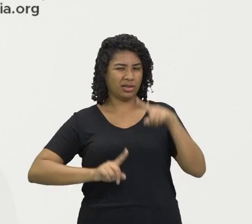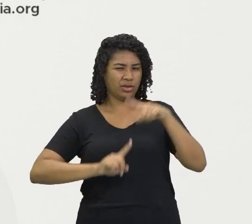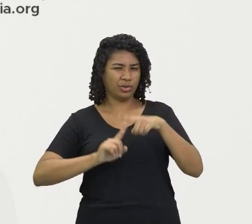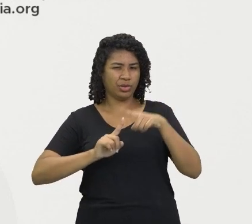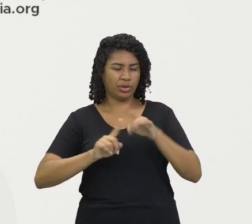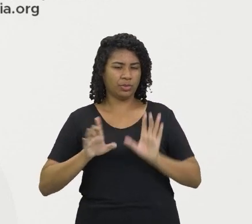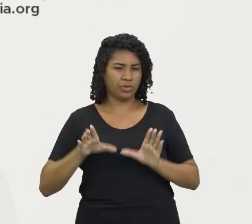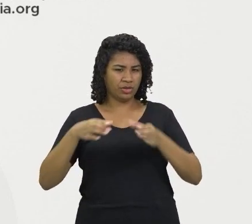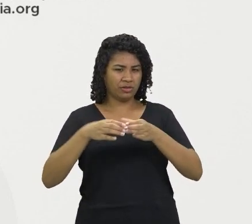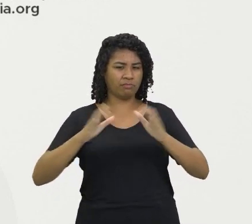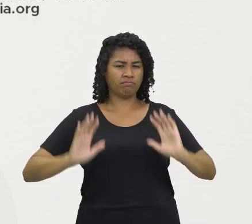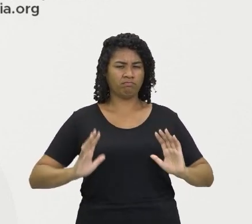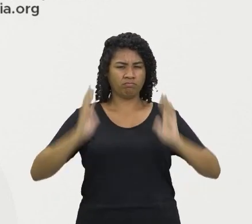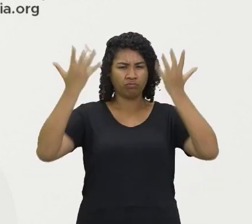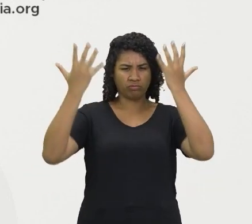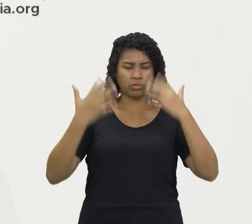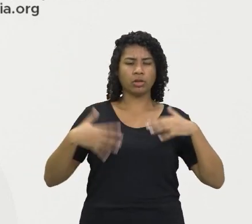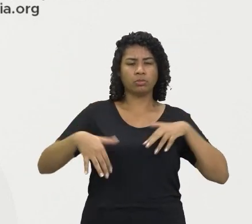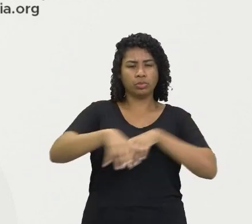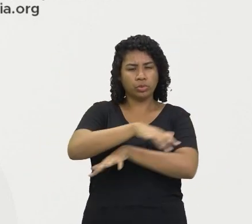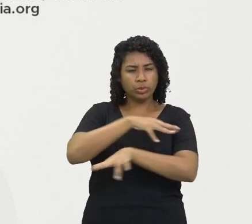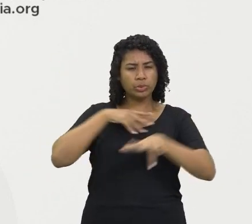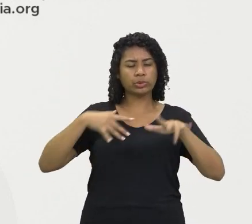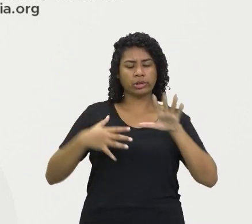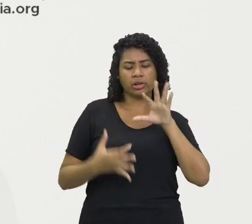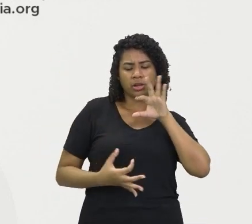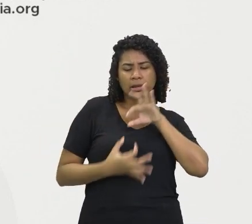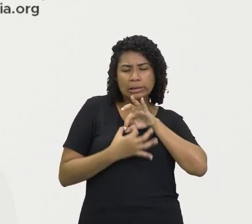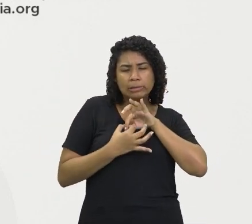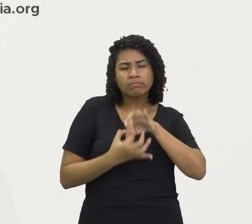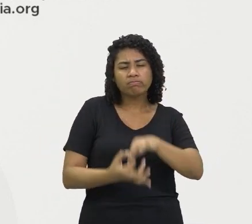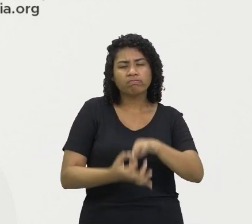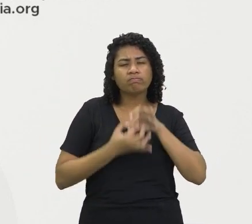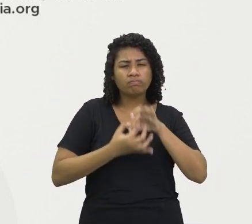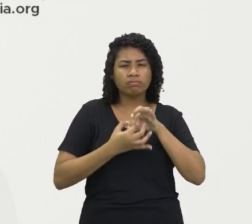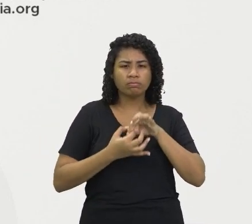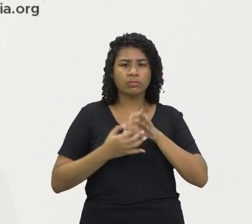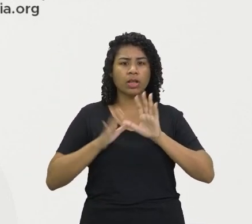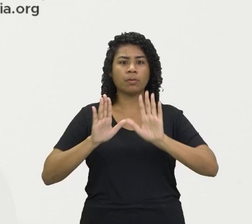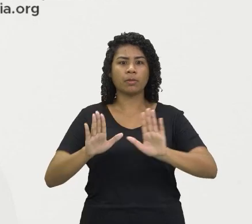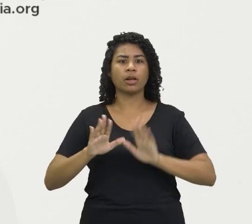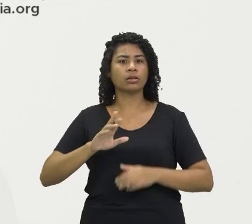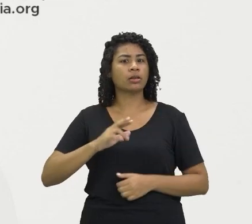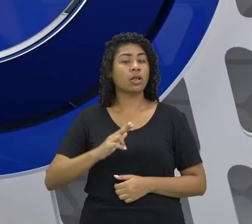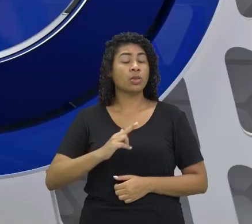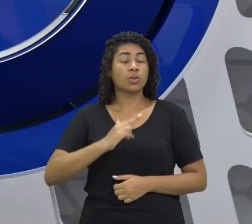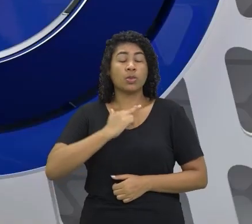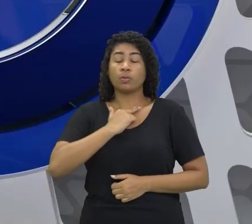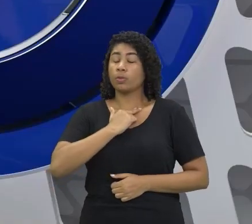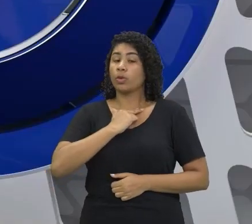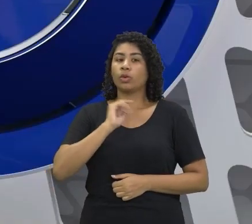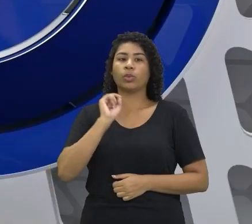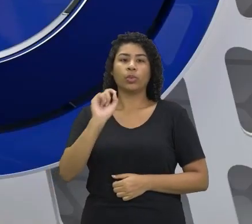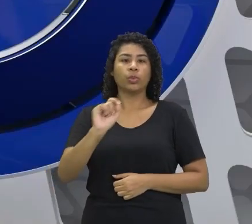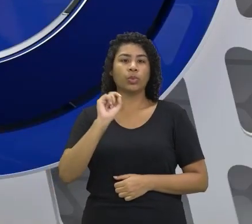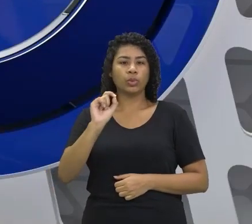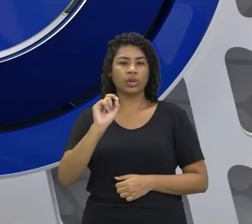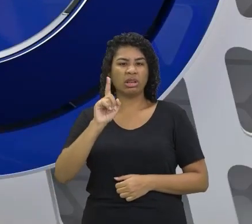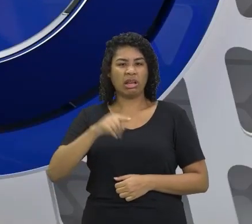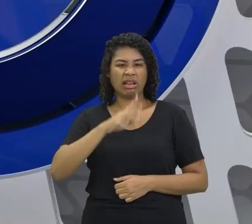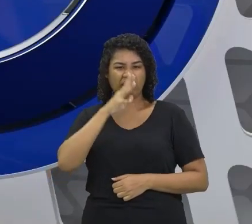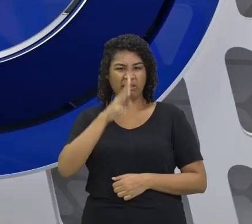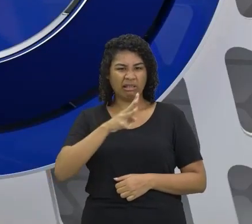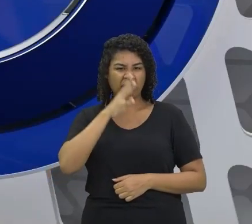celebração, esse tipo de conexão não pode, não deve ser feito de